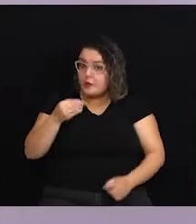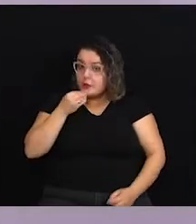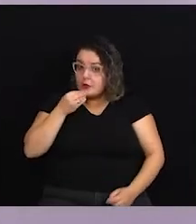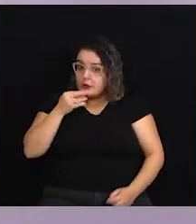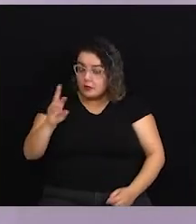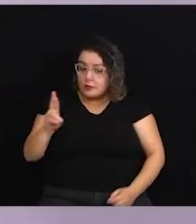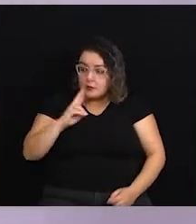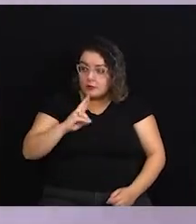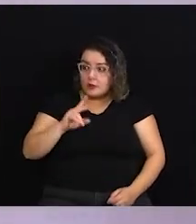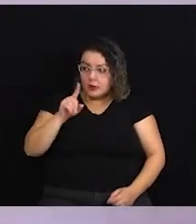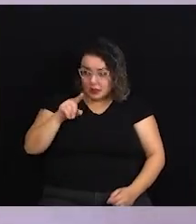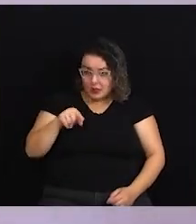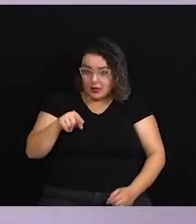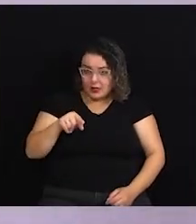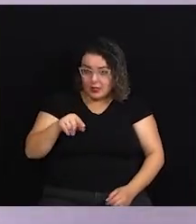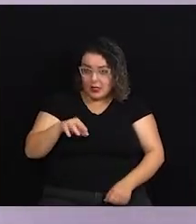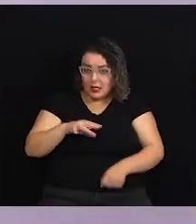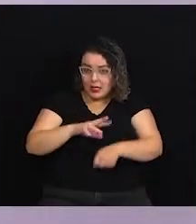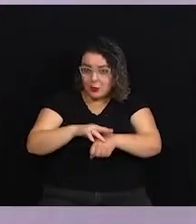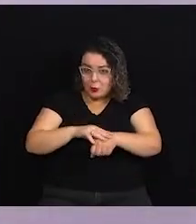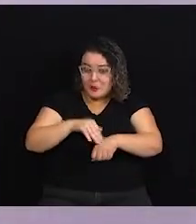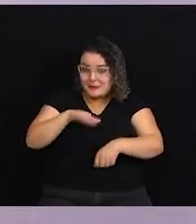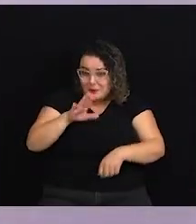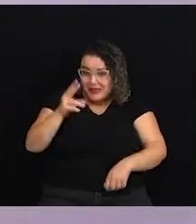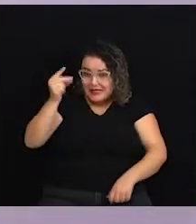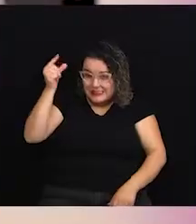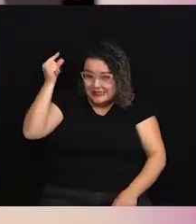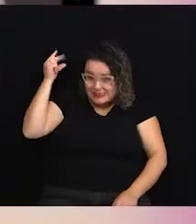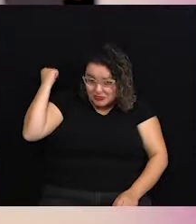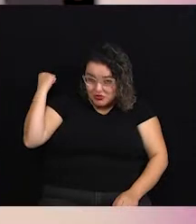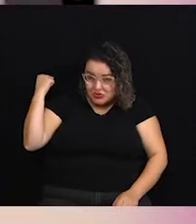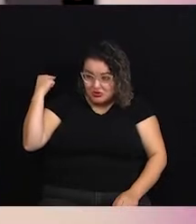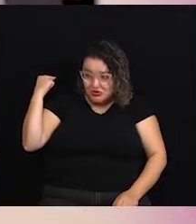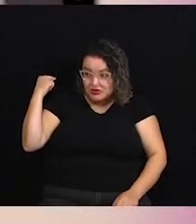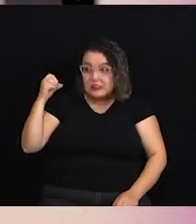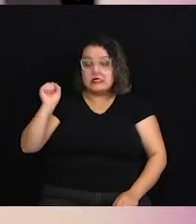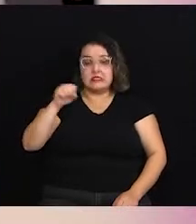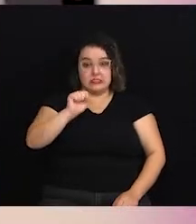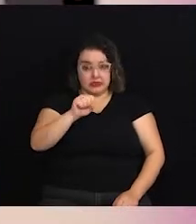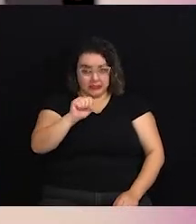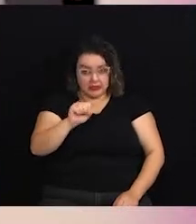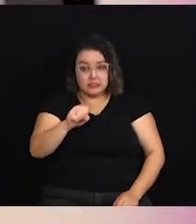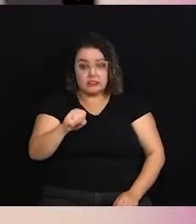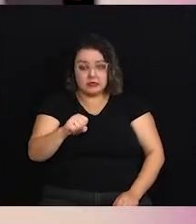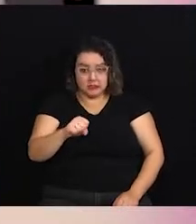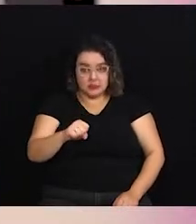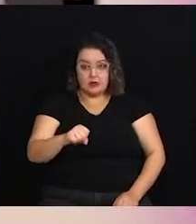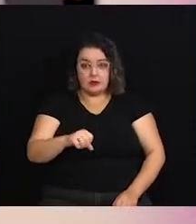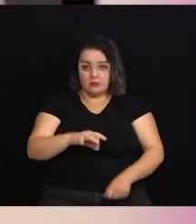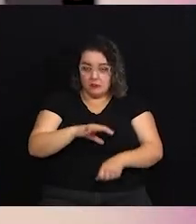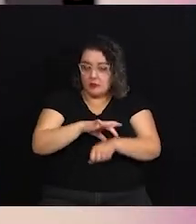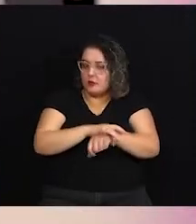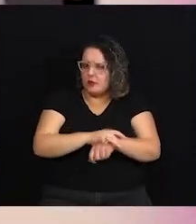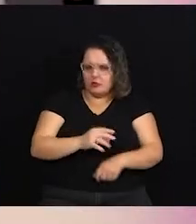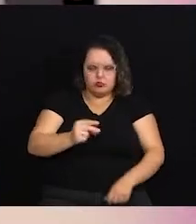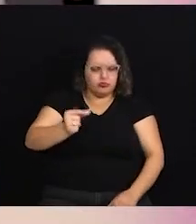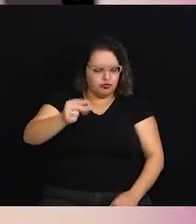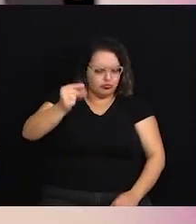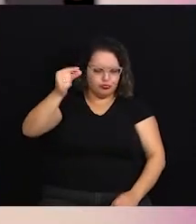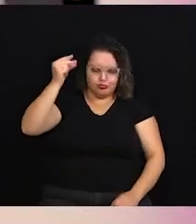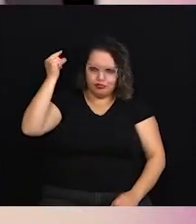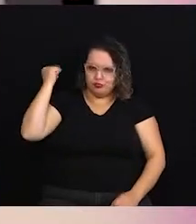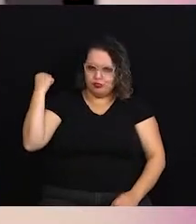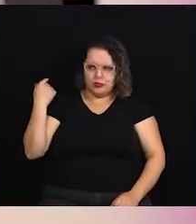gancho na sua resposta Essa é uma das doenças mais antigas É sim ele tá é uma das doenças mais